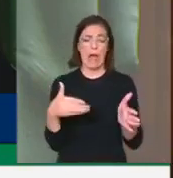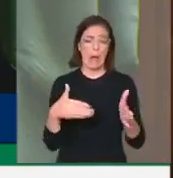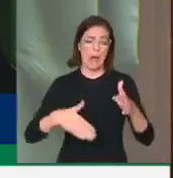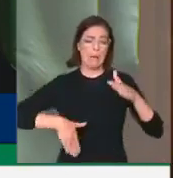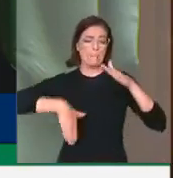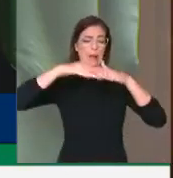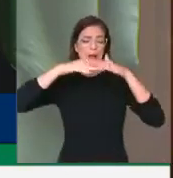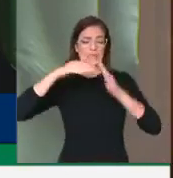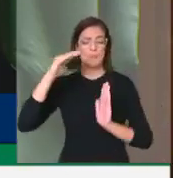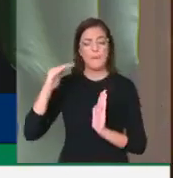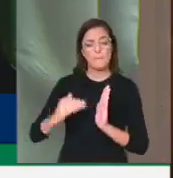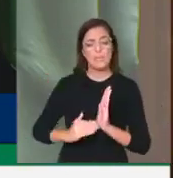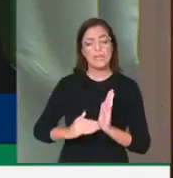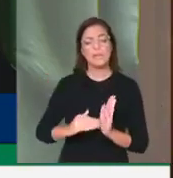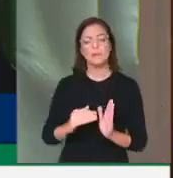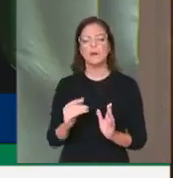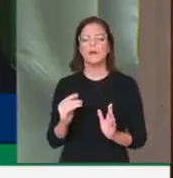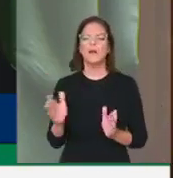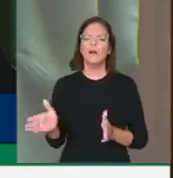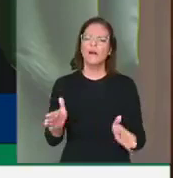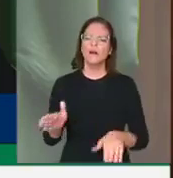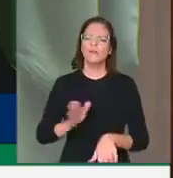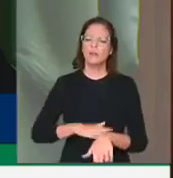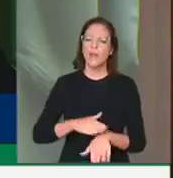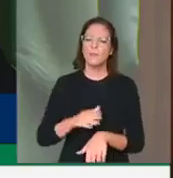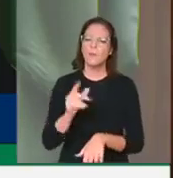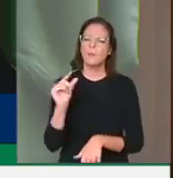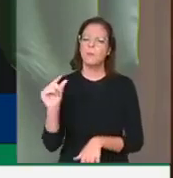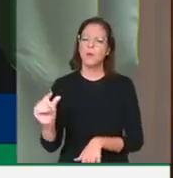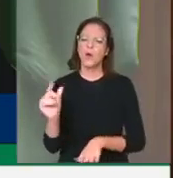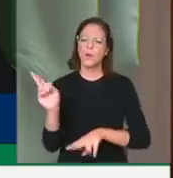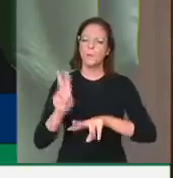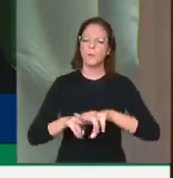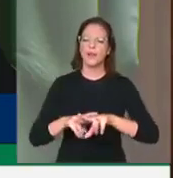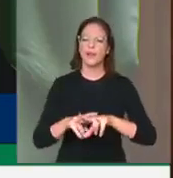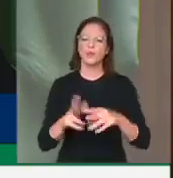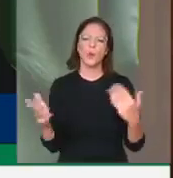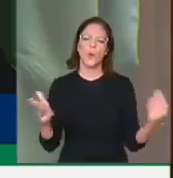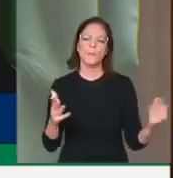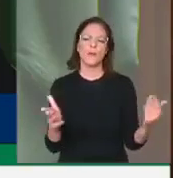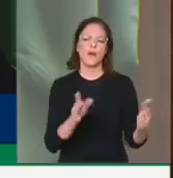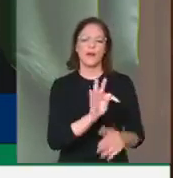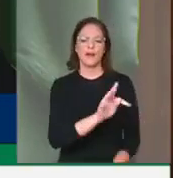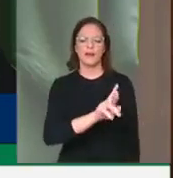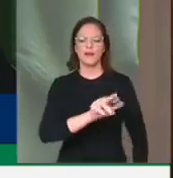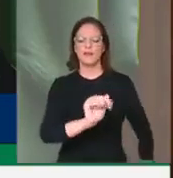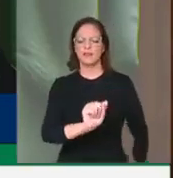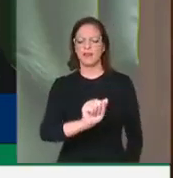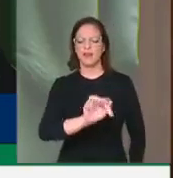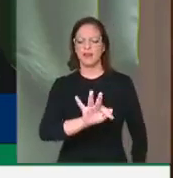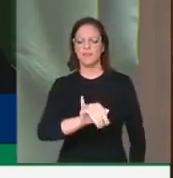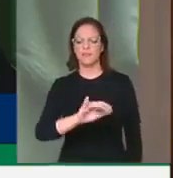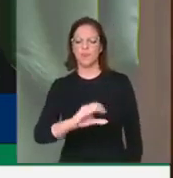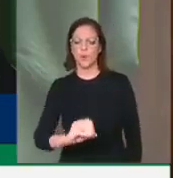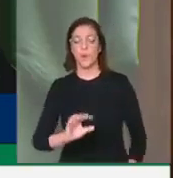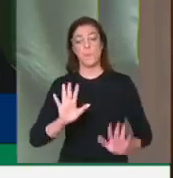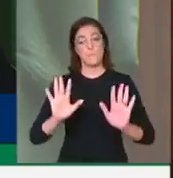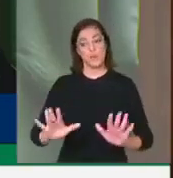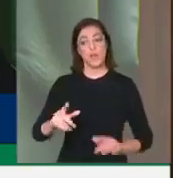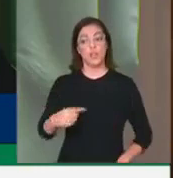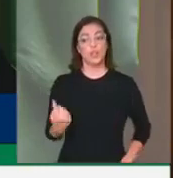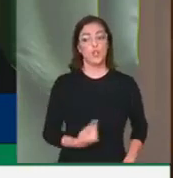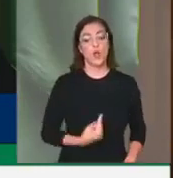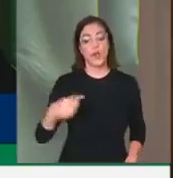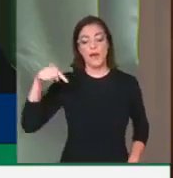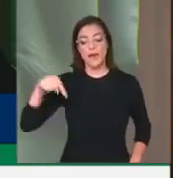para a milícia, um tempo menor do que para tráfico. Fomos nós, ministro, deputados dessa casa, que pegamos um